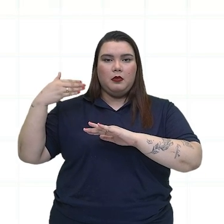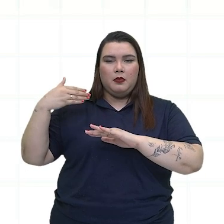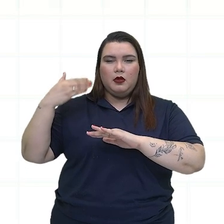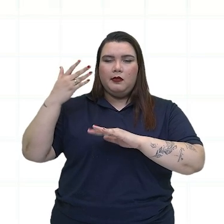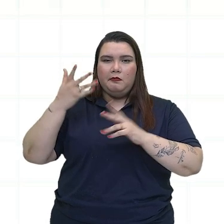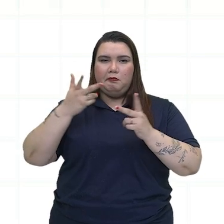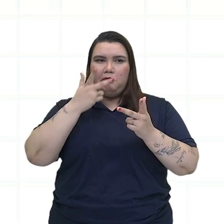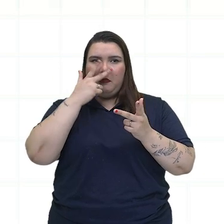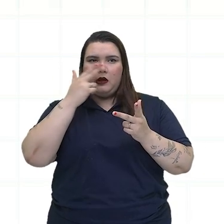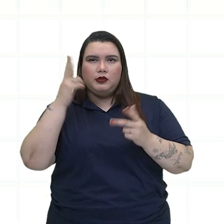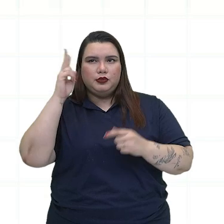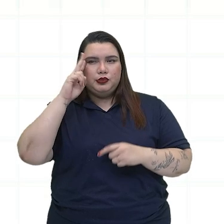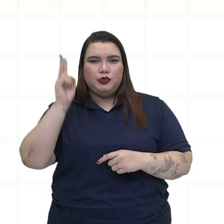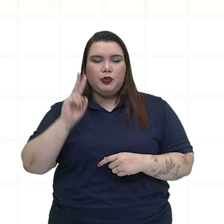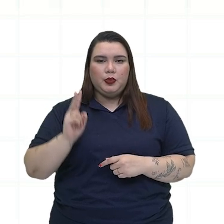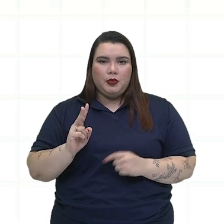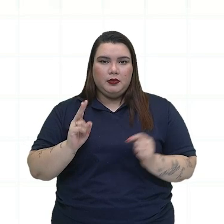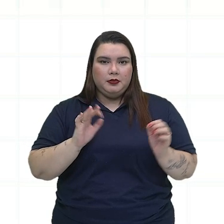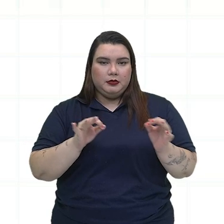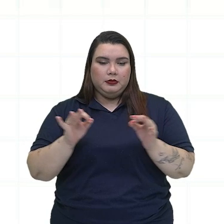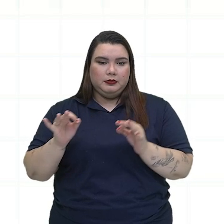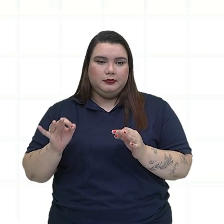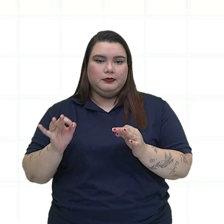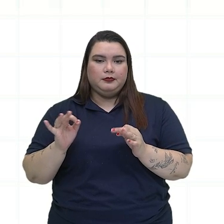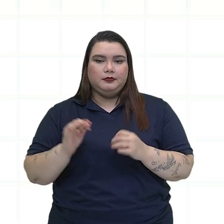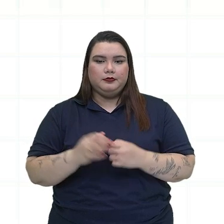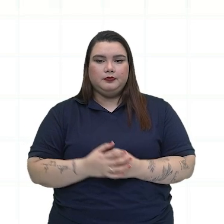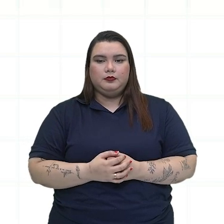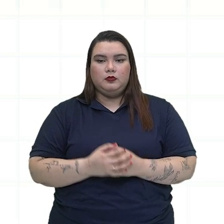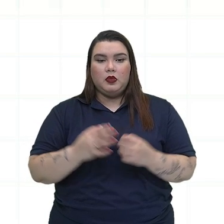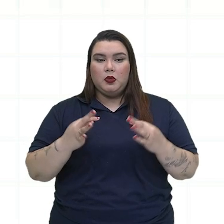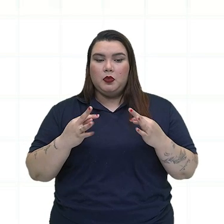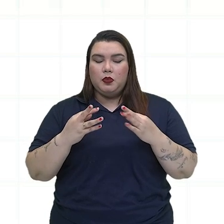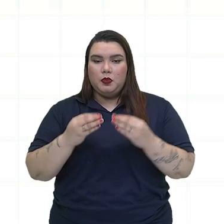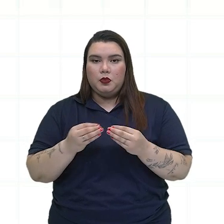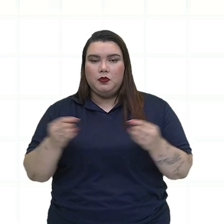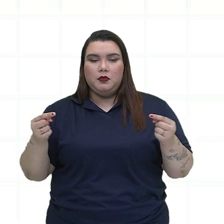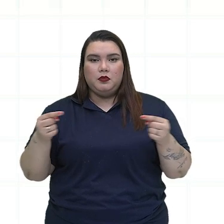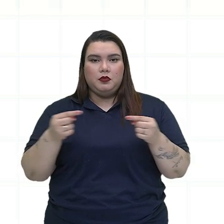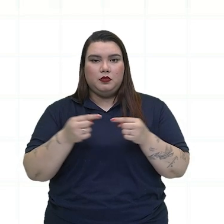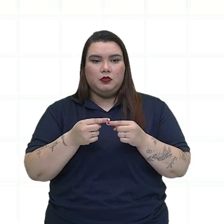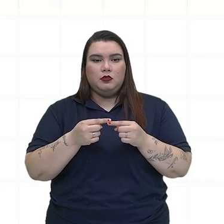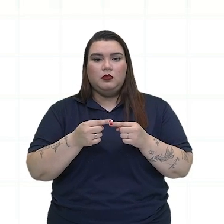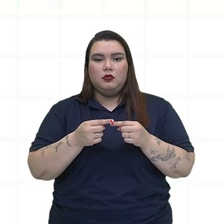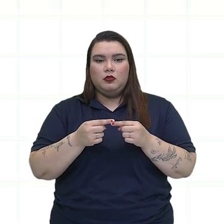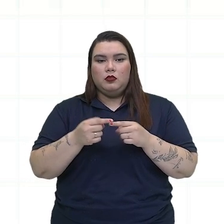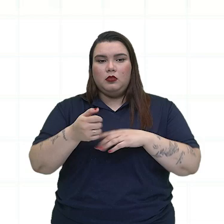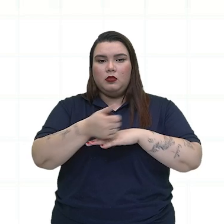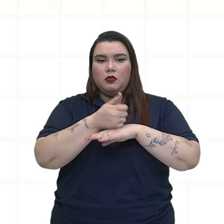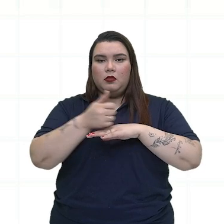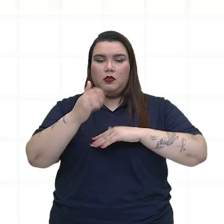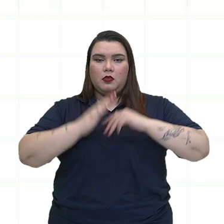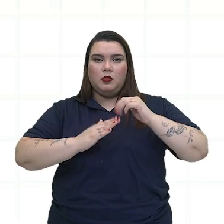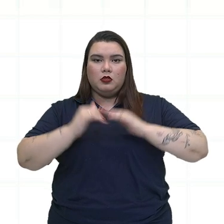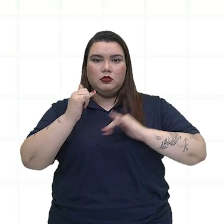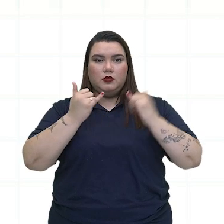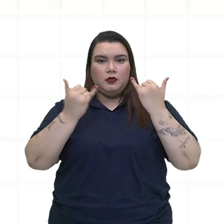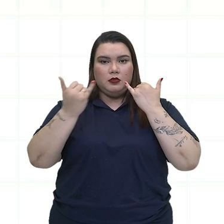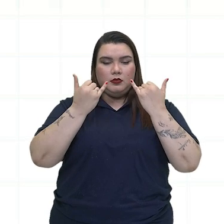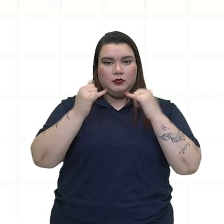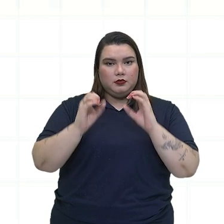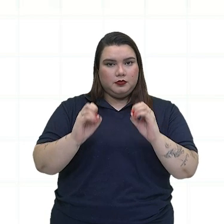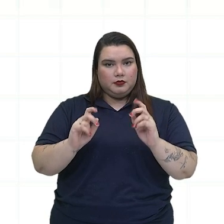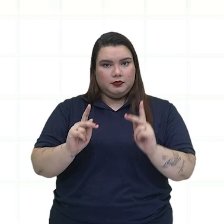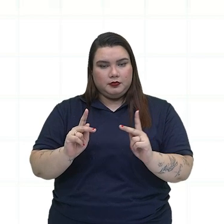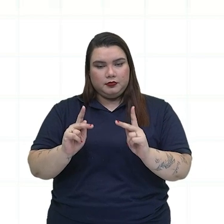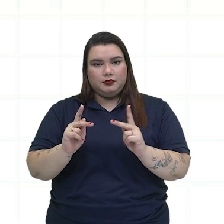Work history, qual é o seu histórico de trabalho? Tudo isso aqui está dentro de professional information,